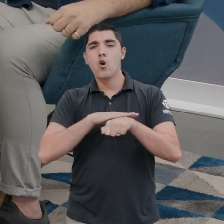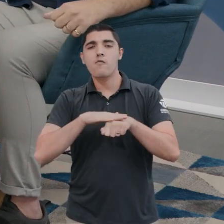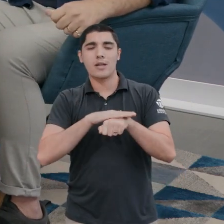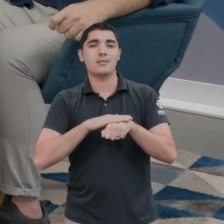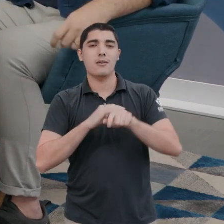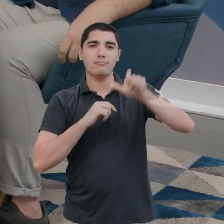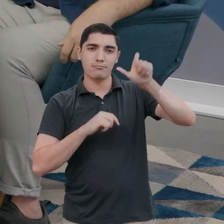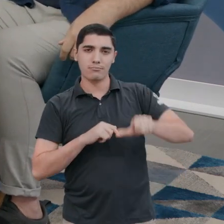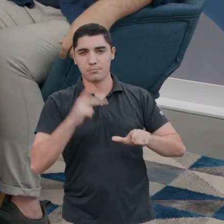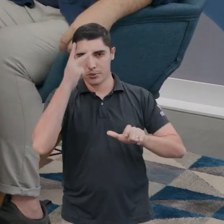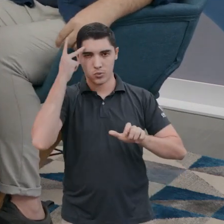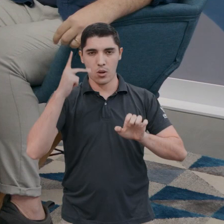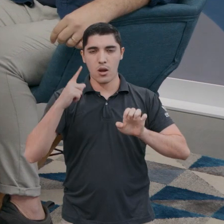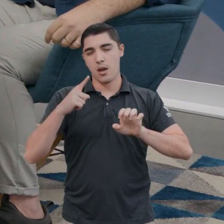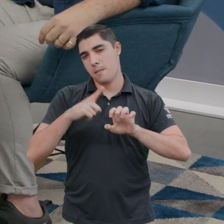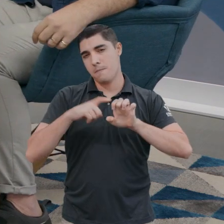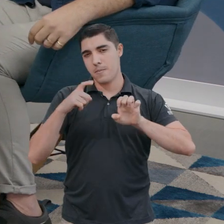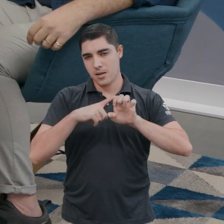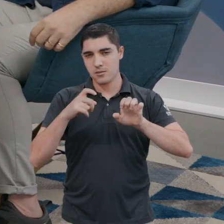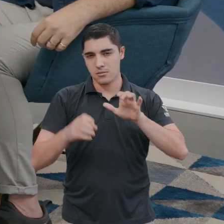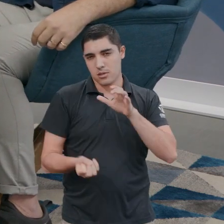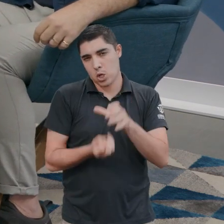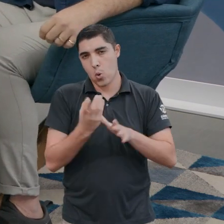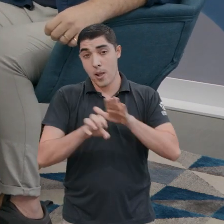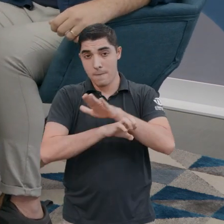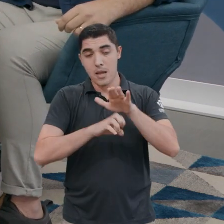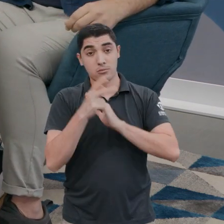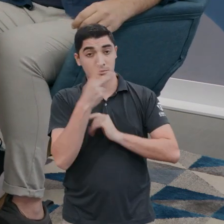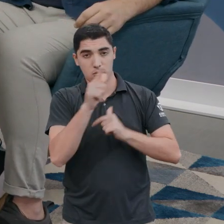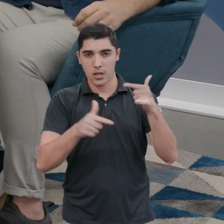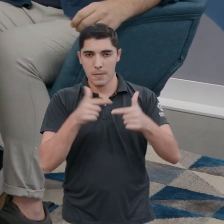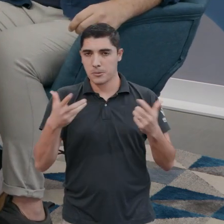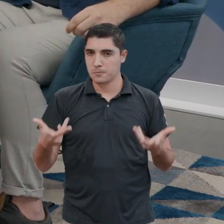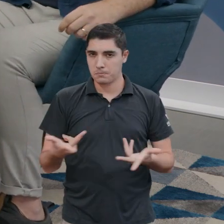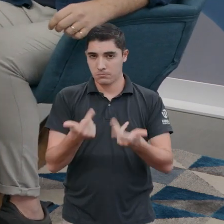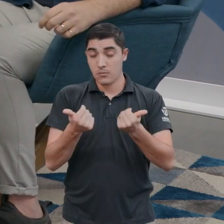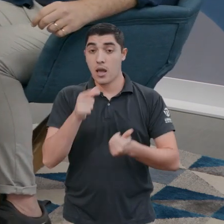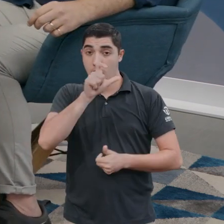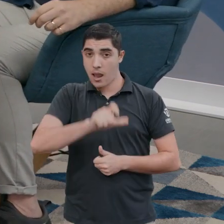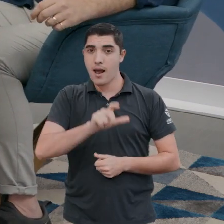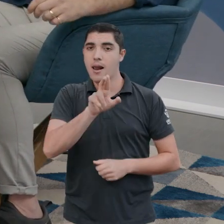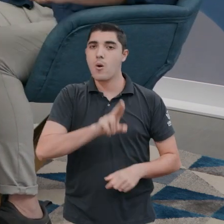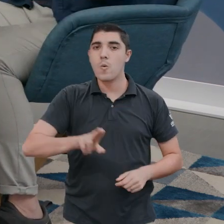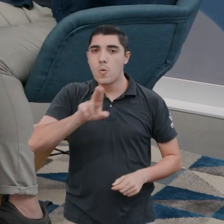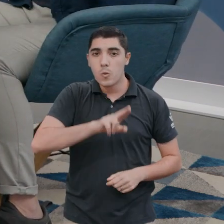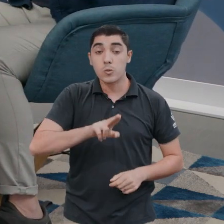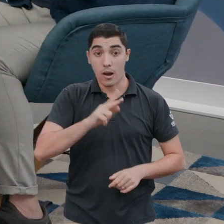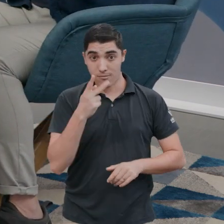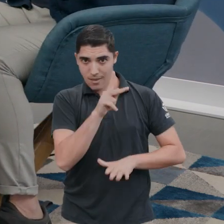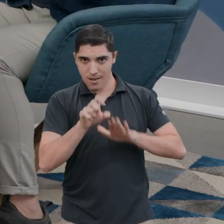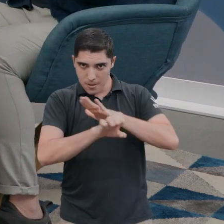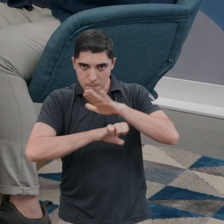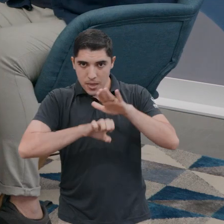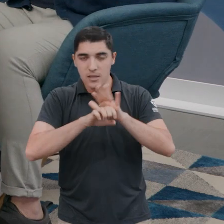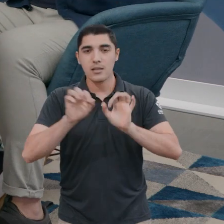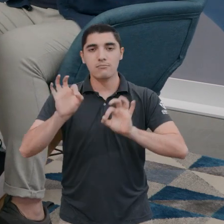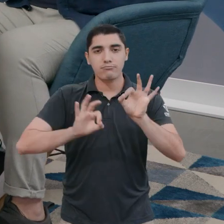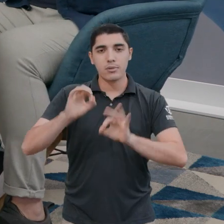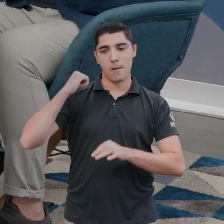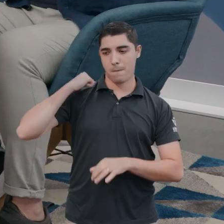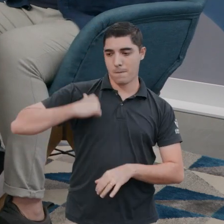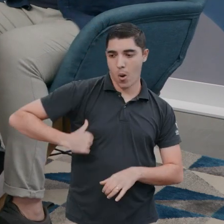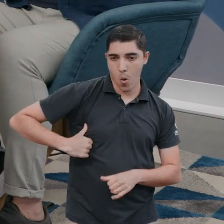uma empresária aqui de São José dos Campos, que ela tem um trabalho bem bacana. Ela utiliza, né, a empresa dela